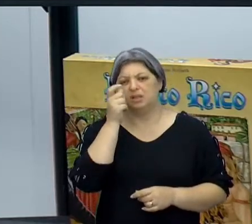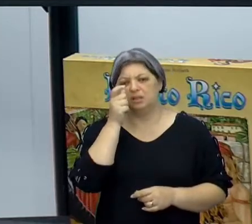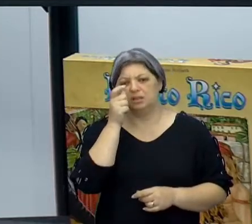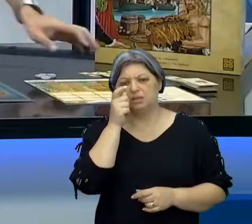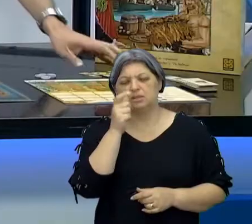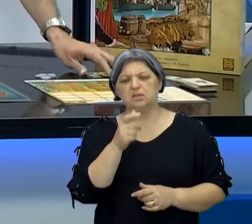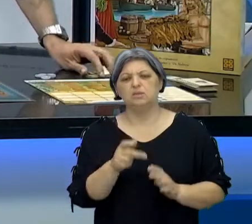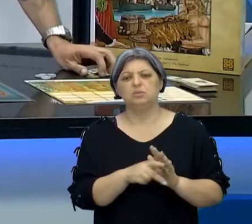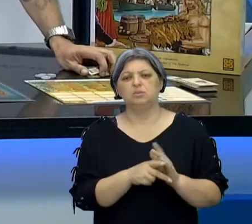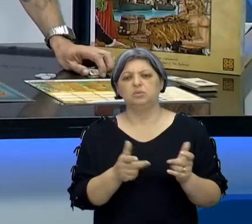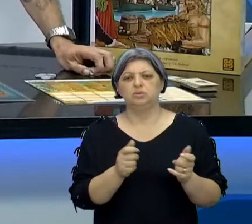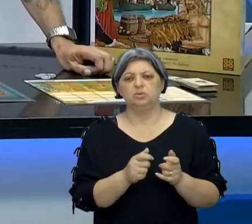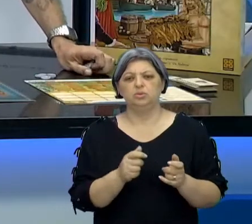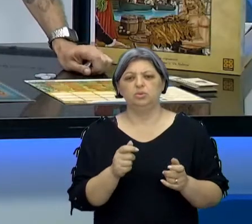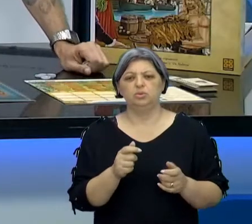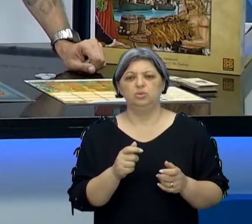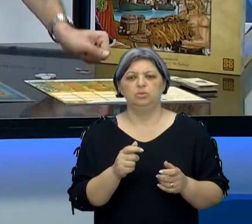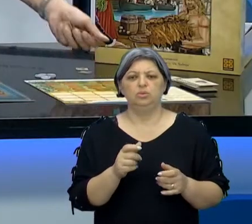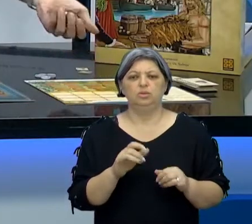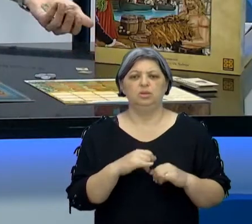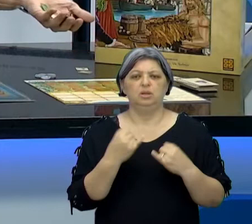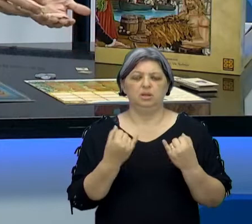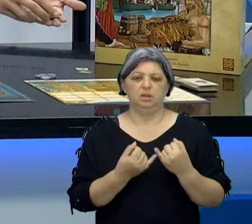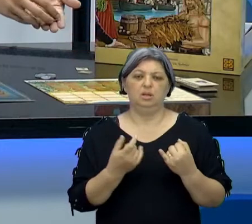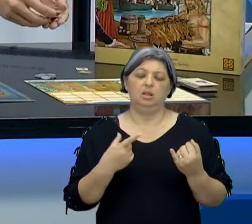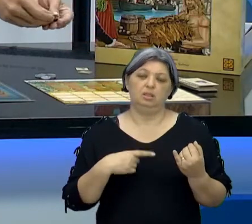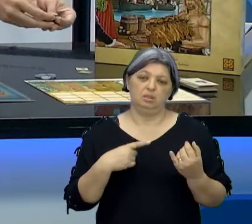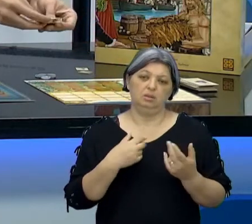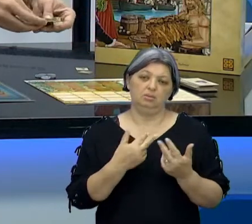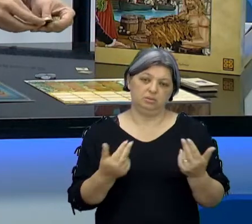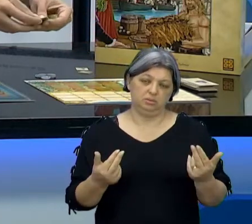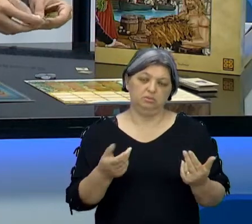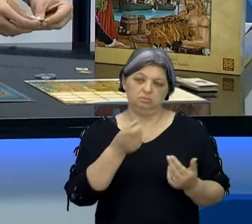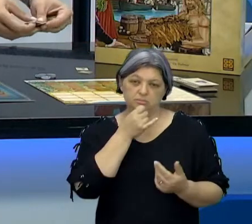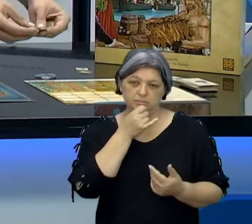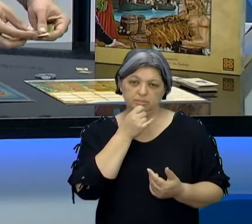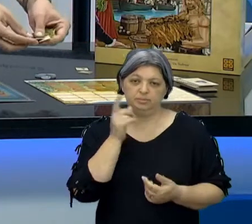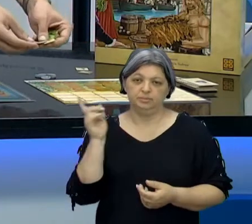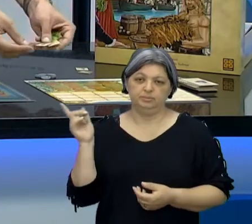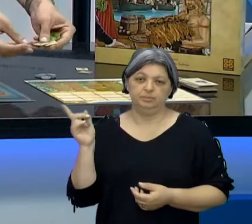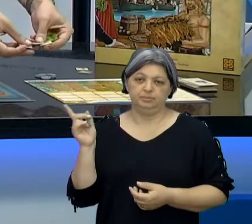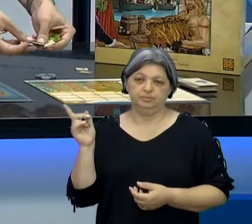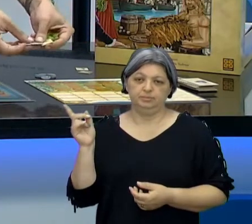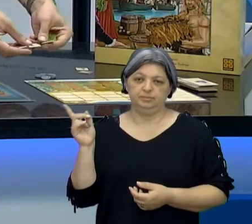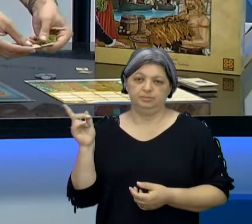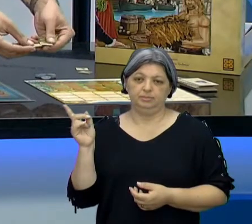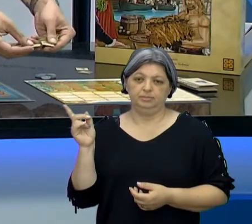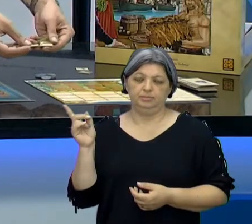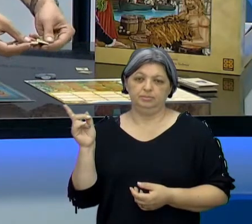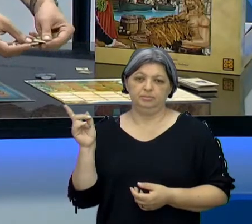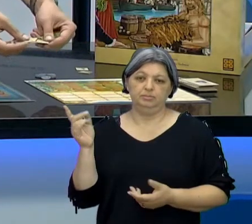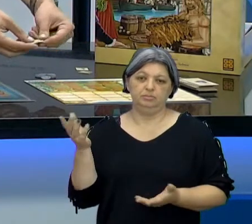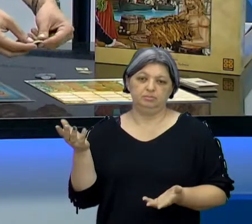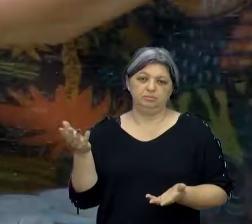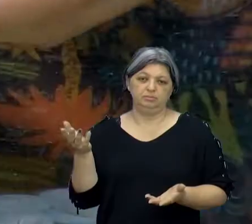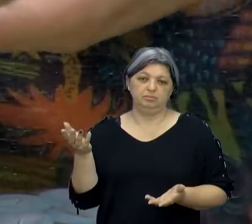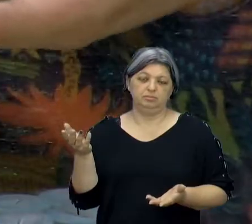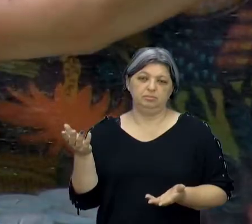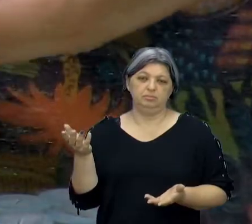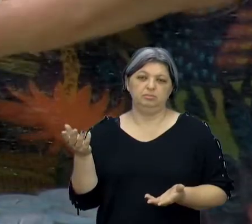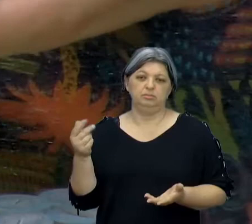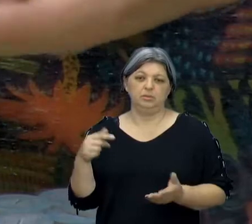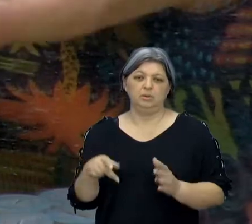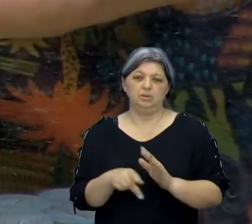tem alguns recursos. Então, por exemplo, aqui nós temos a gente chama de tiles,